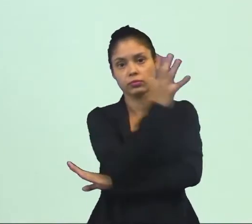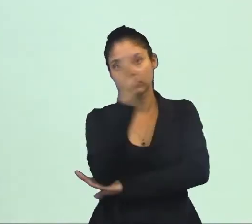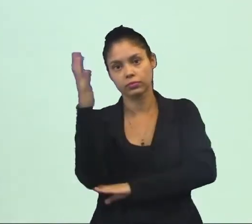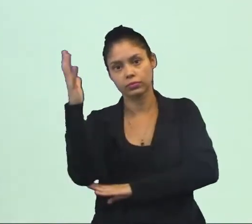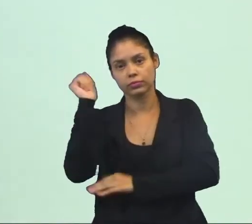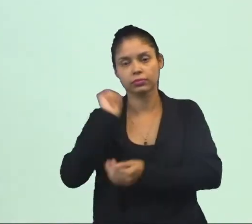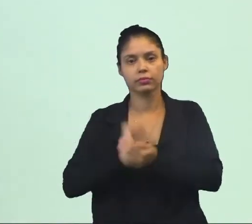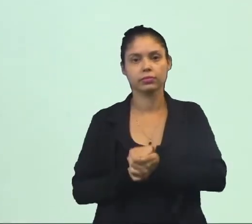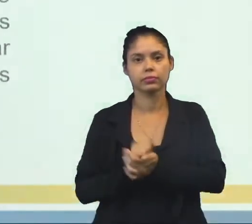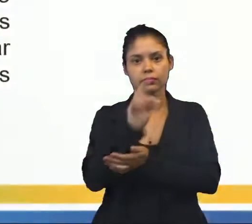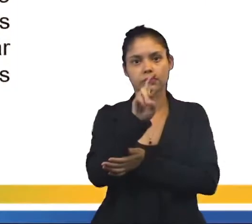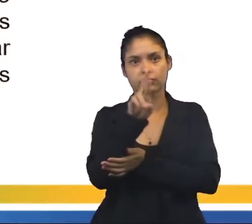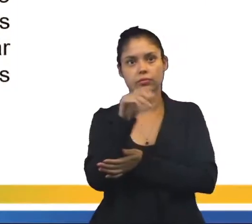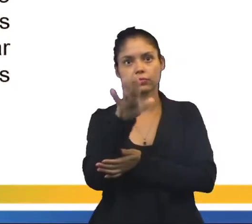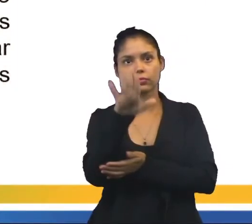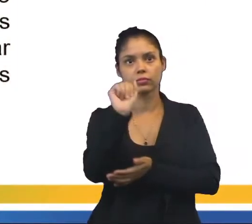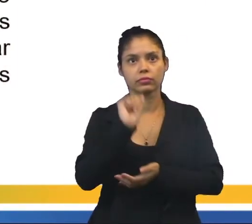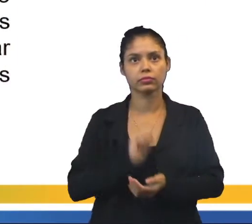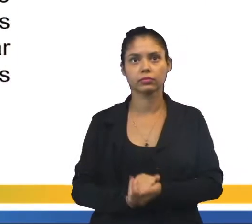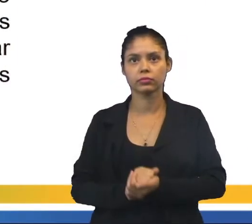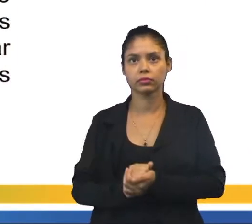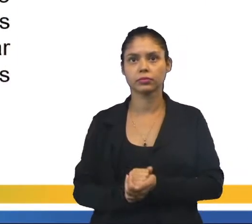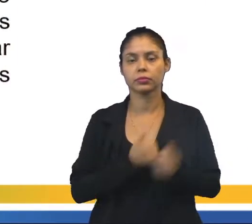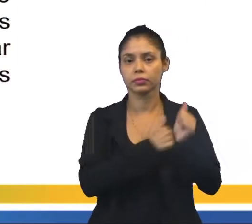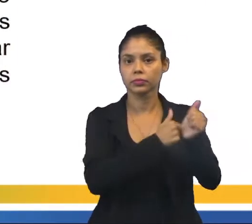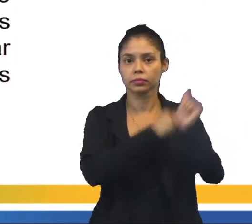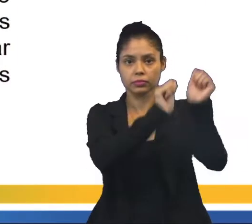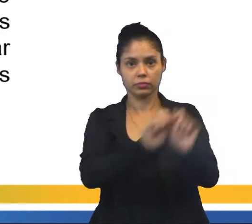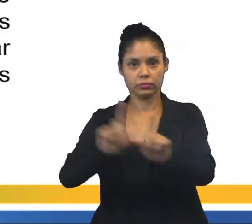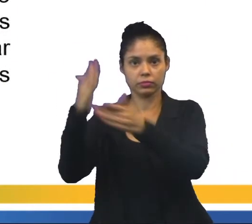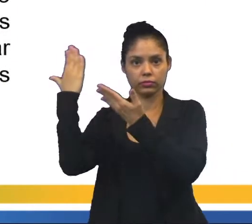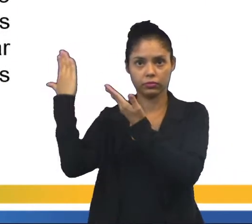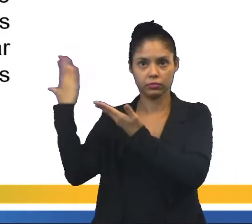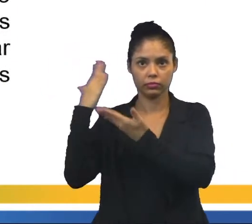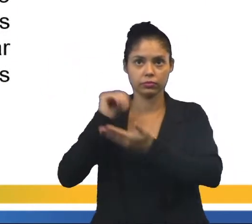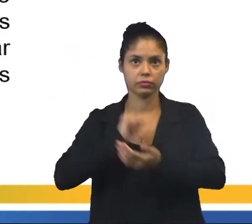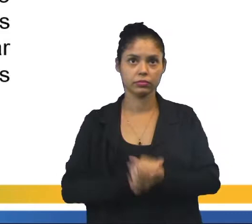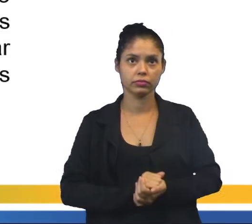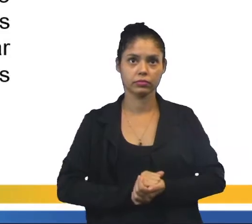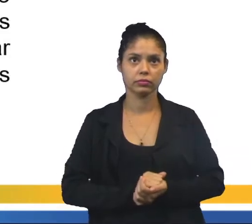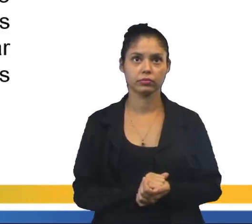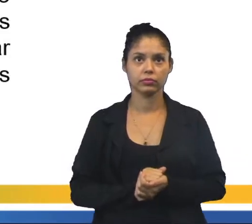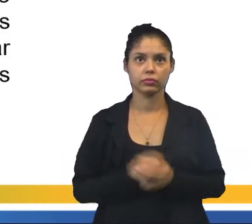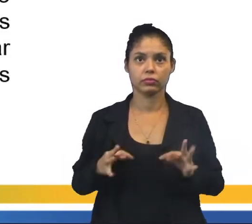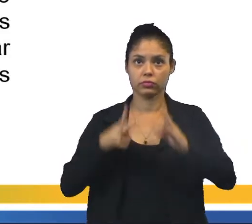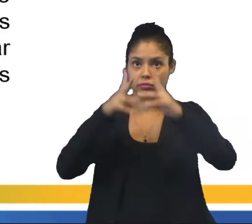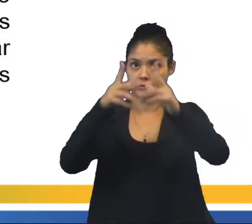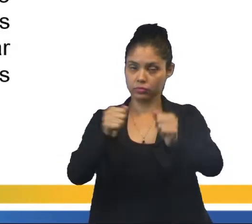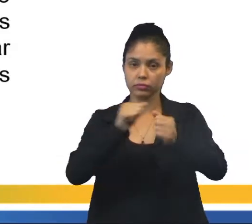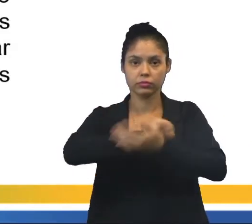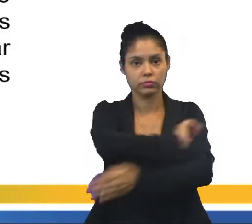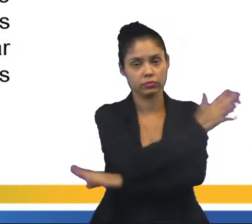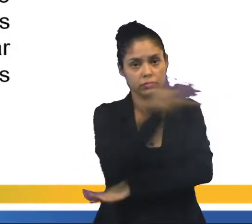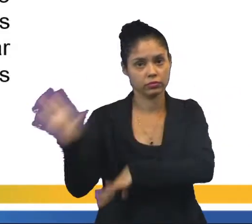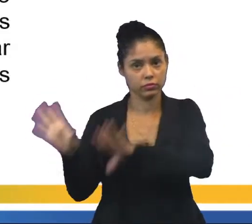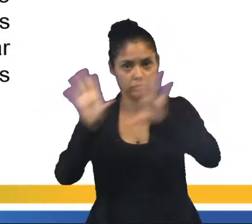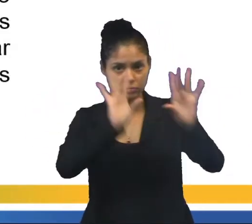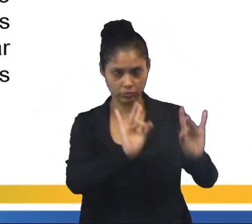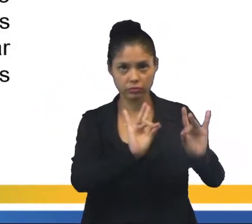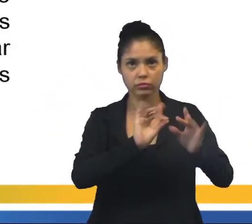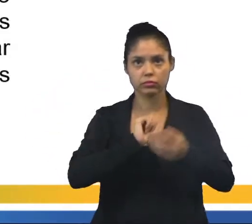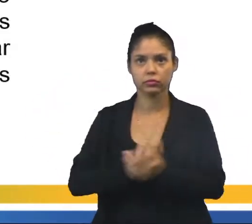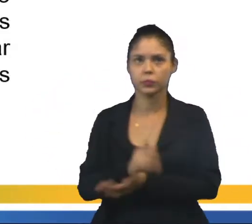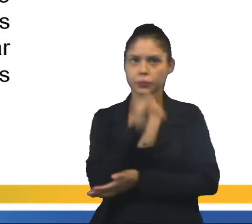e artificiais. Acompanha comigo os sons da natureza. São todos os sons que vêm da natureza.